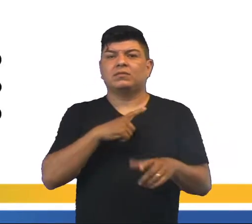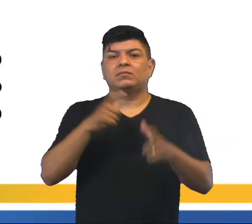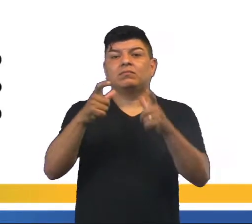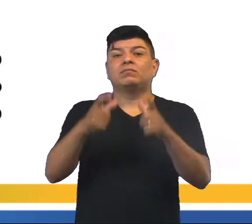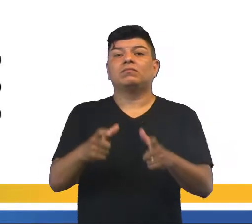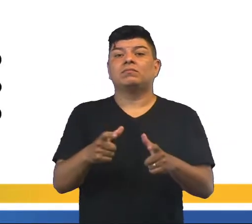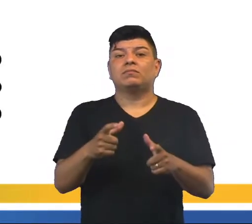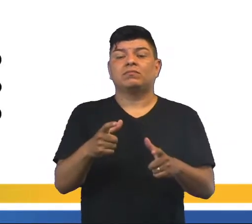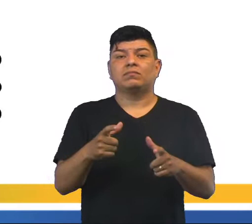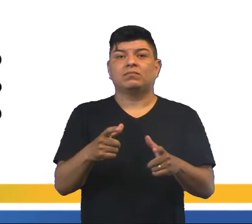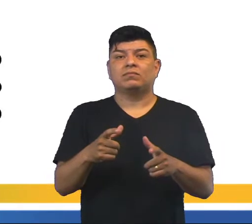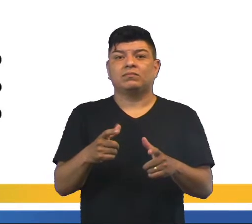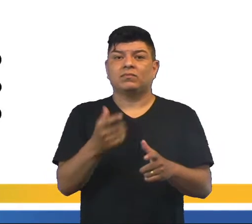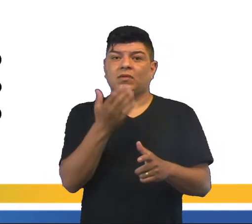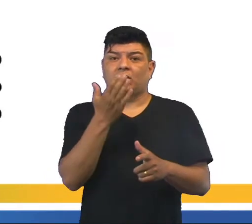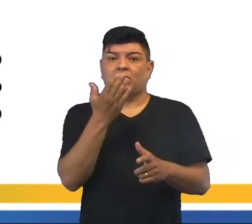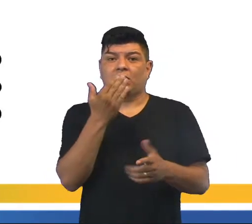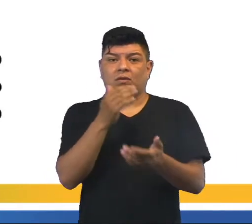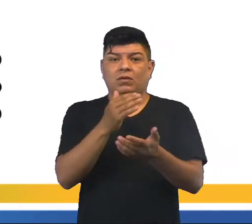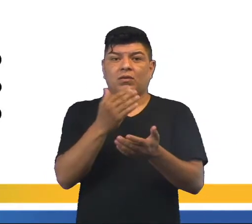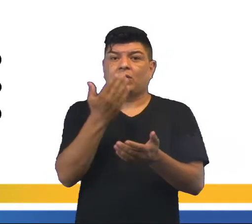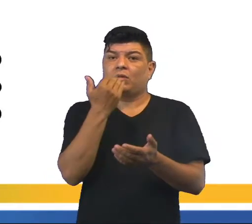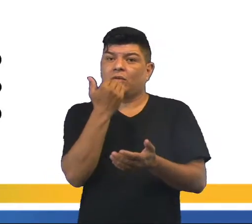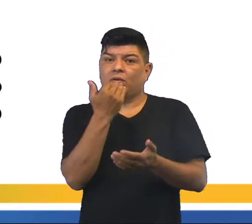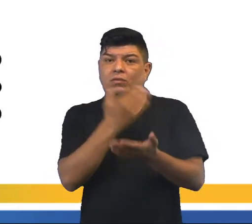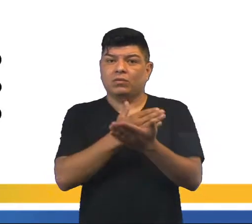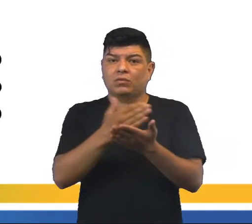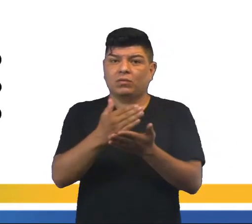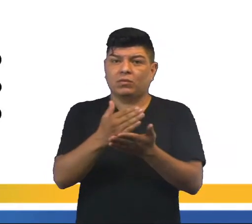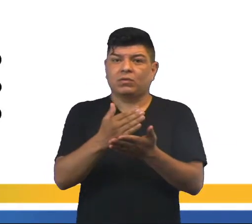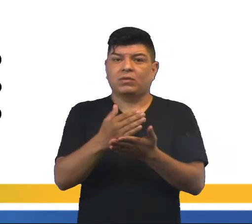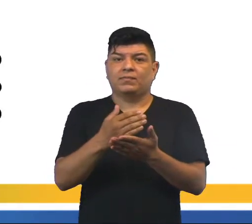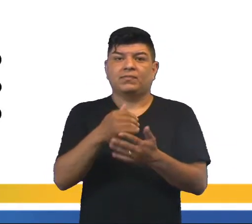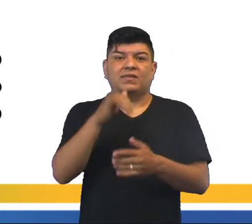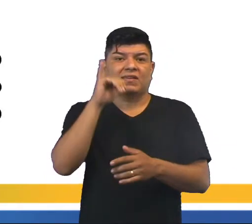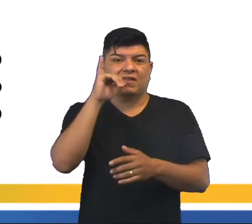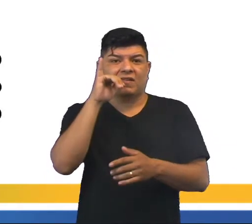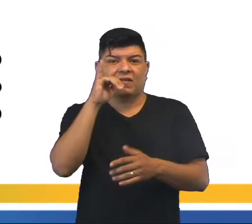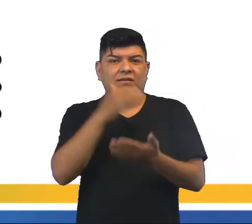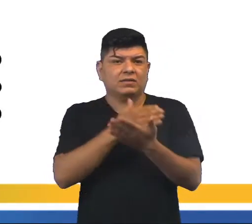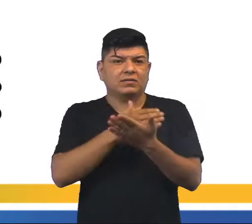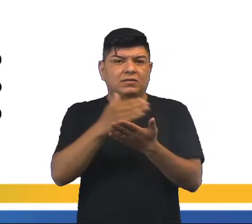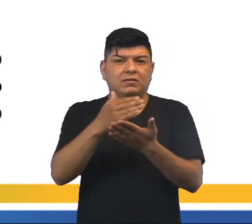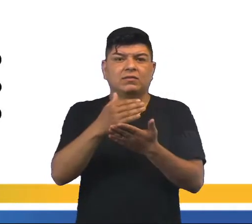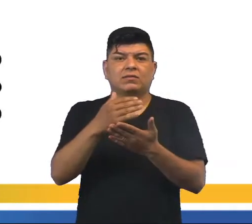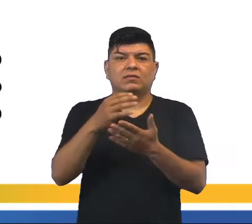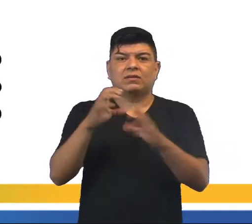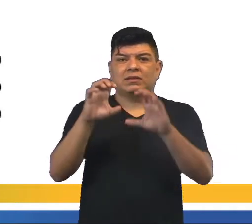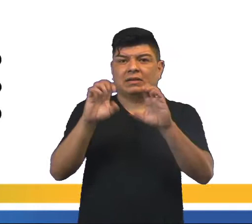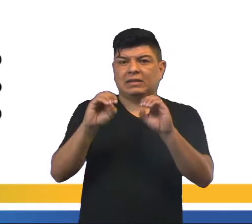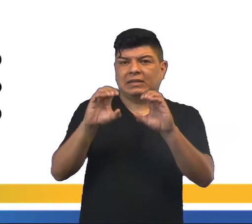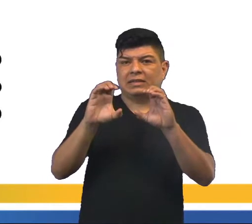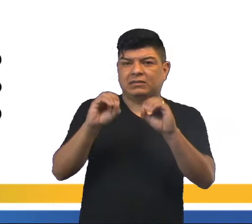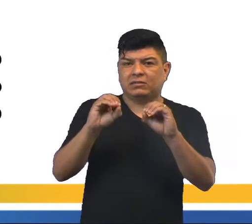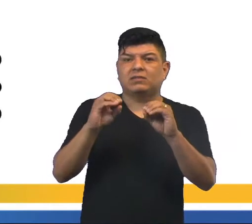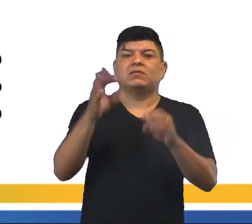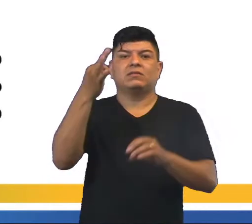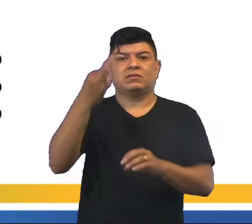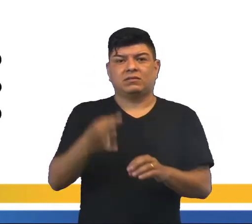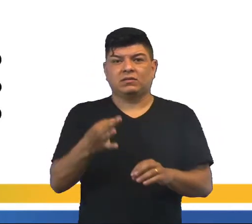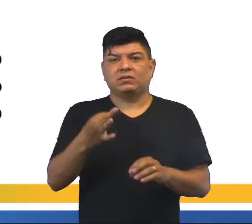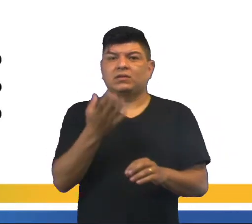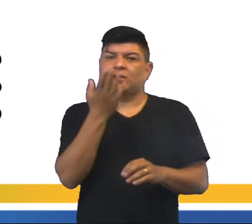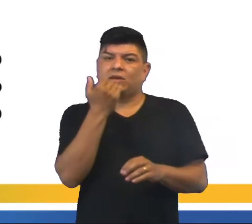local onde a digestão começa. Nossos dentes promovem a digestão mecânica, garantindo que o